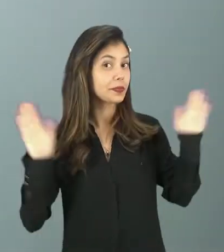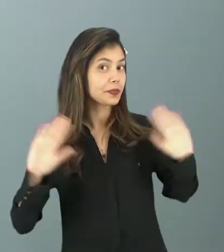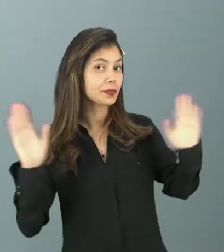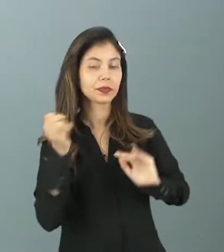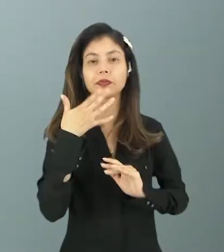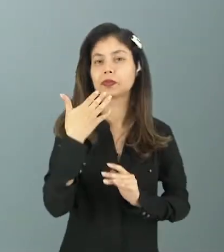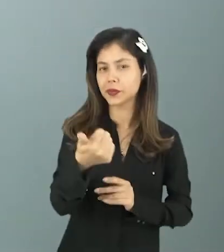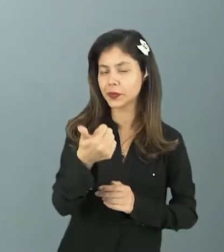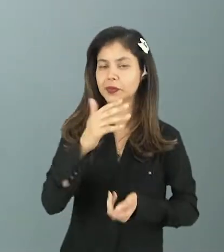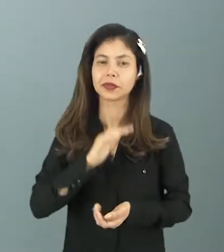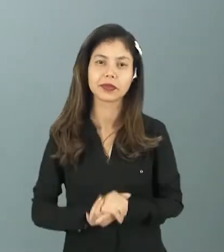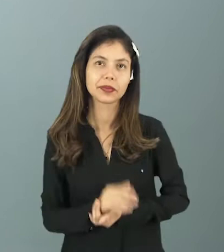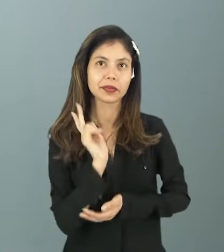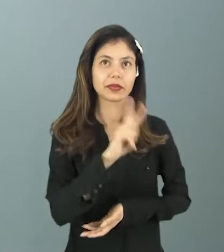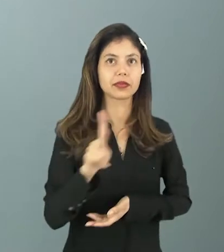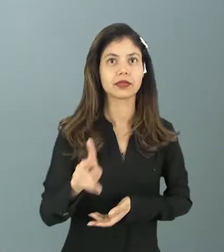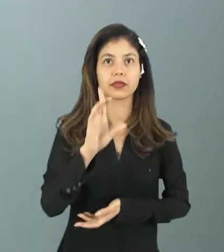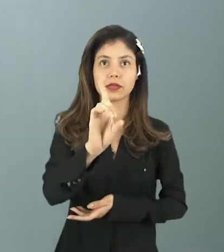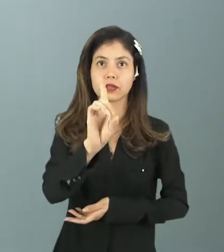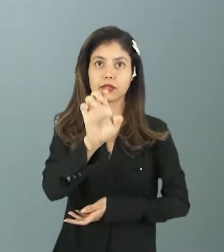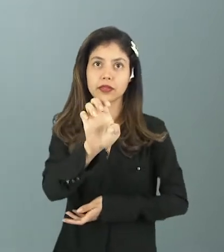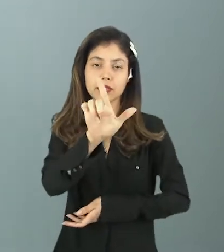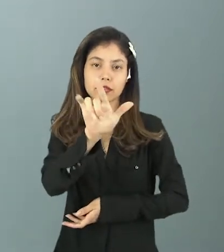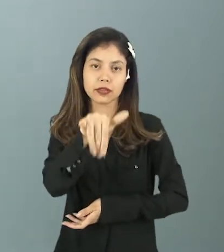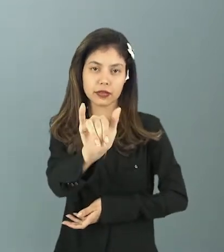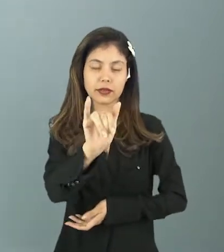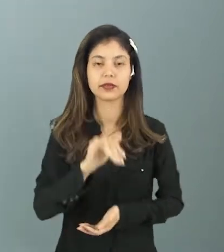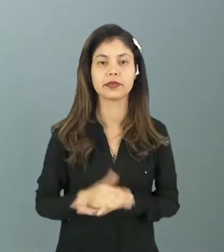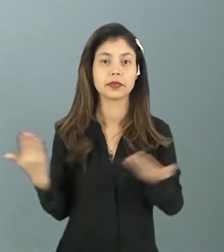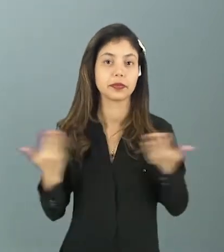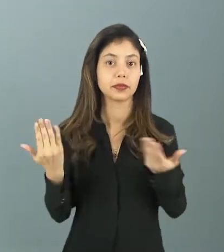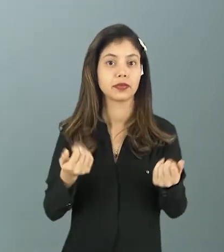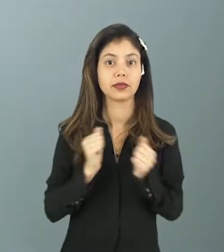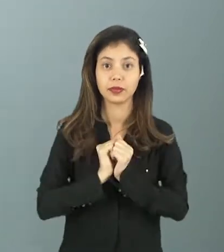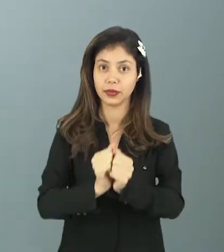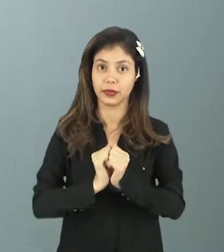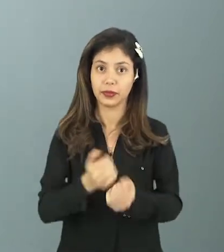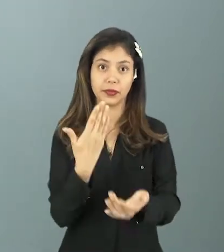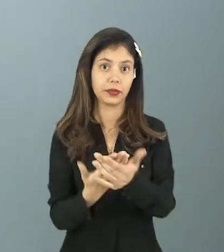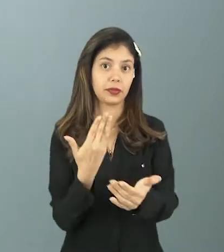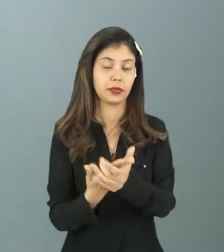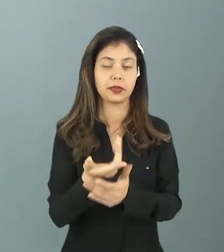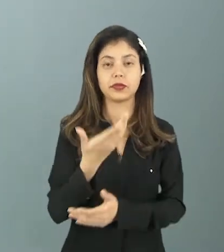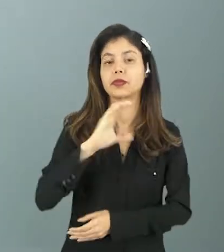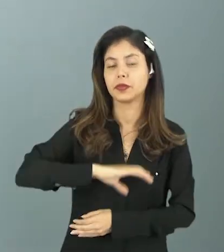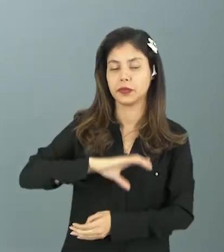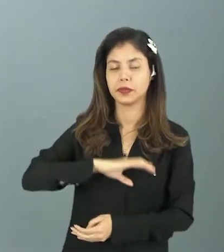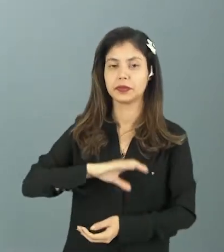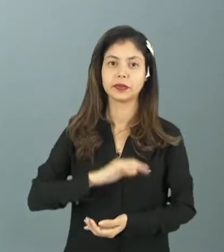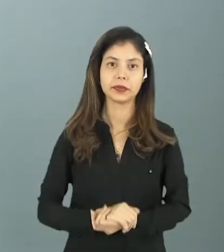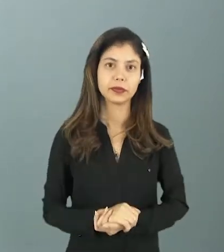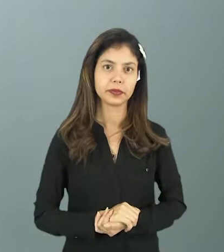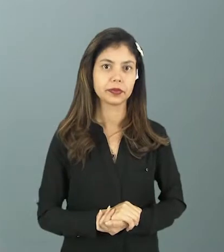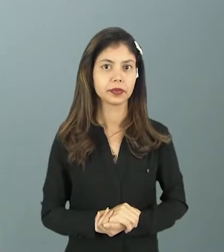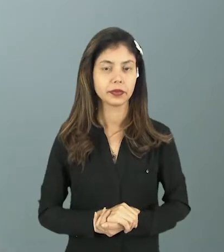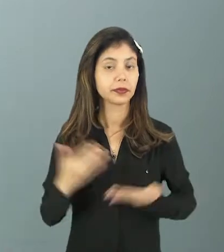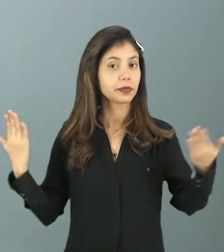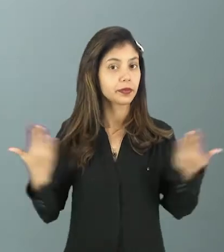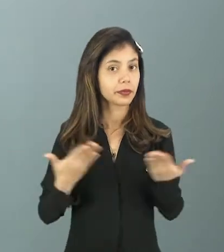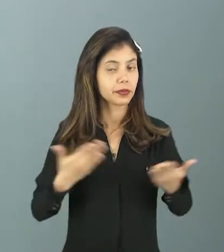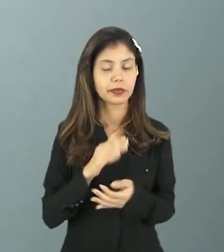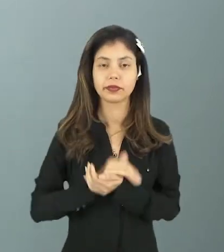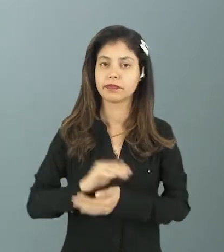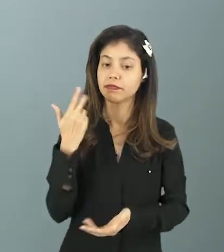Olá, tudo bem? Sou a professora Dali. Estou hoje com vocês para mais uma aula de língua portuguesa, tá? Hoje